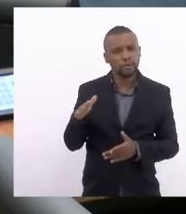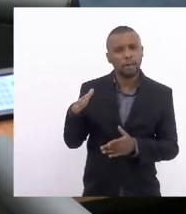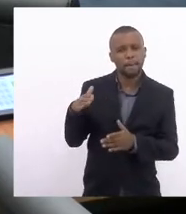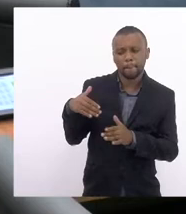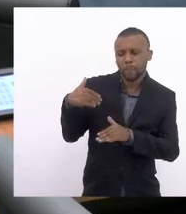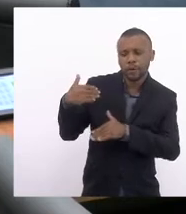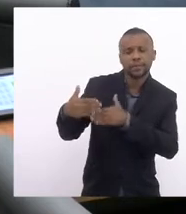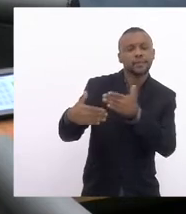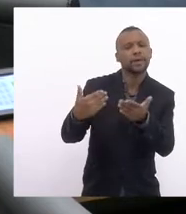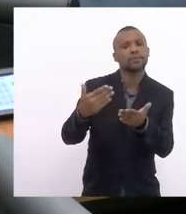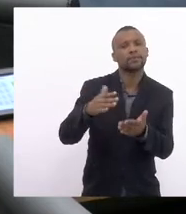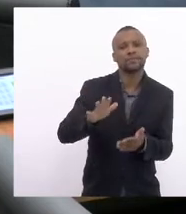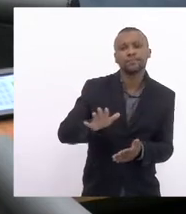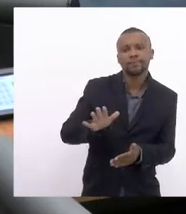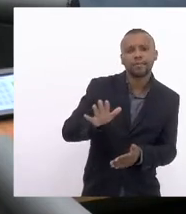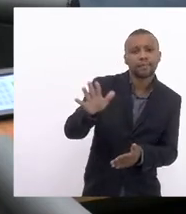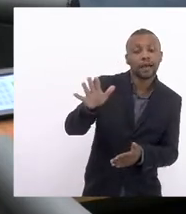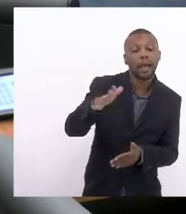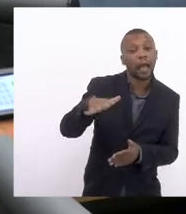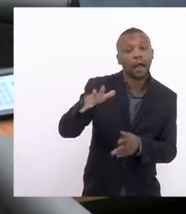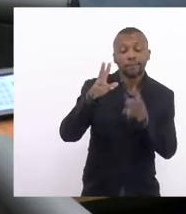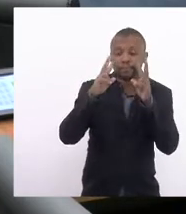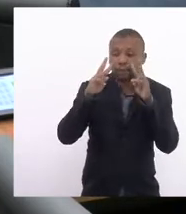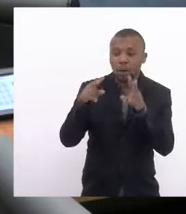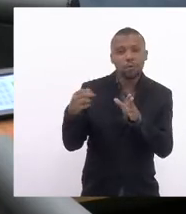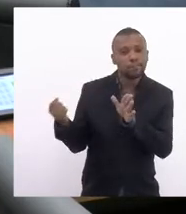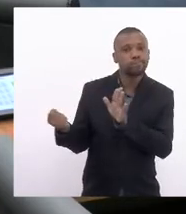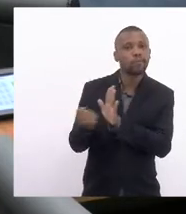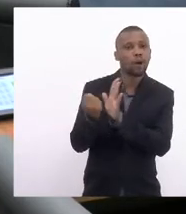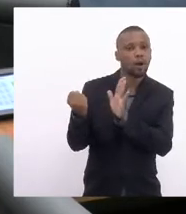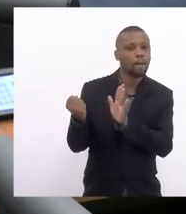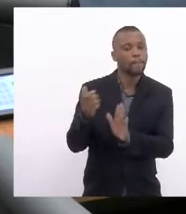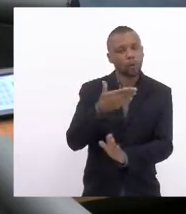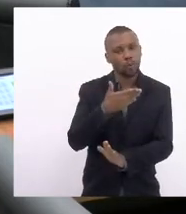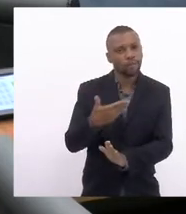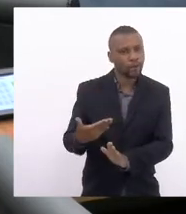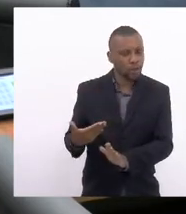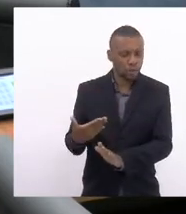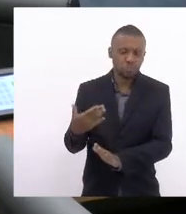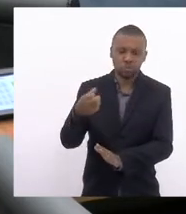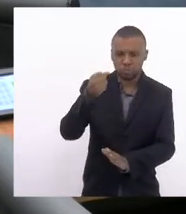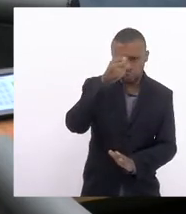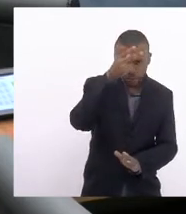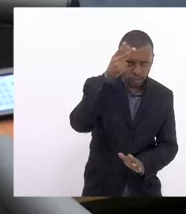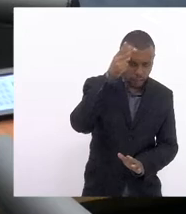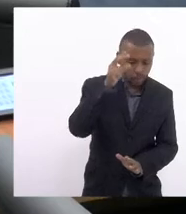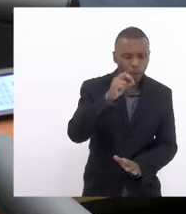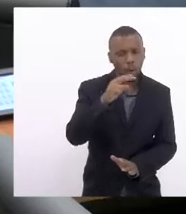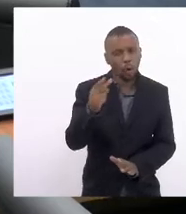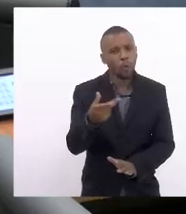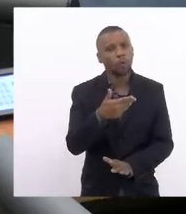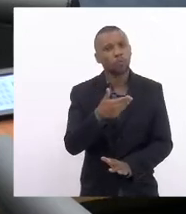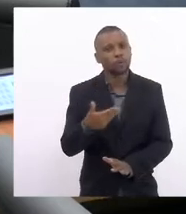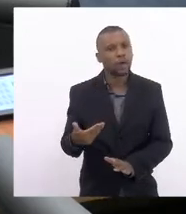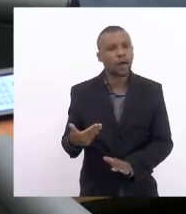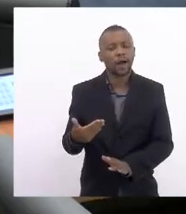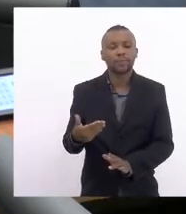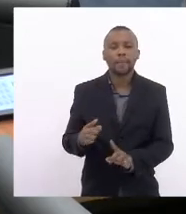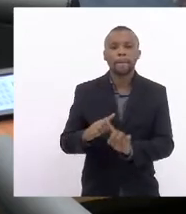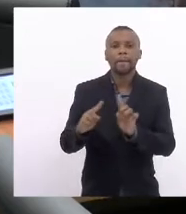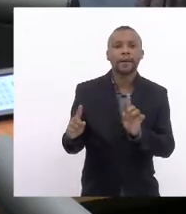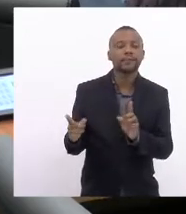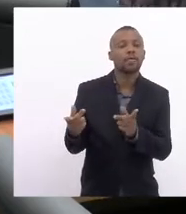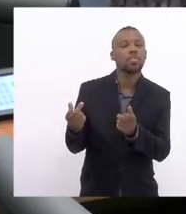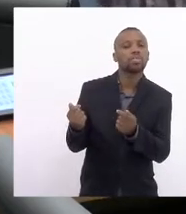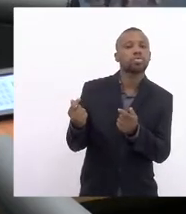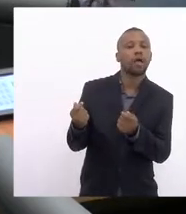favelização em áreas que foram reconhecidamente tombadas pelo poder público, seja na esfera municipal ou estadual, e que ficaram à mercê